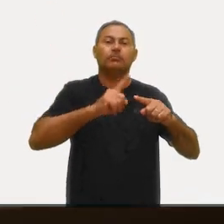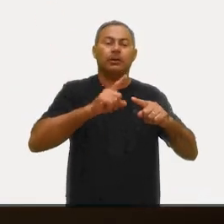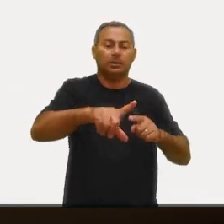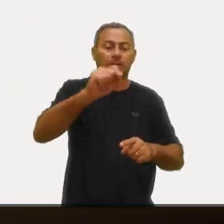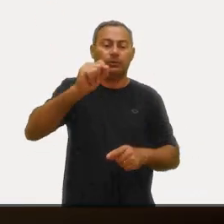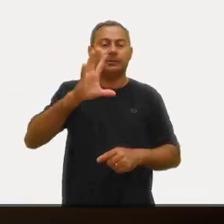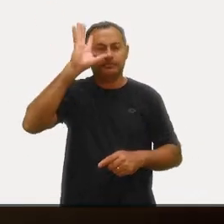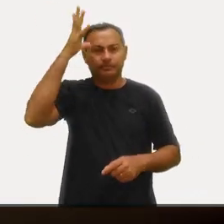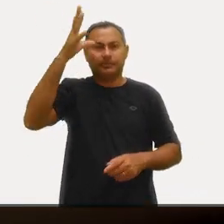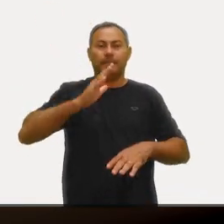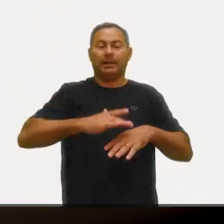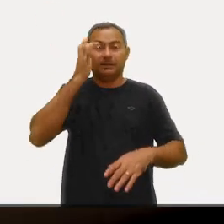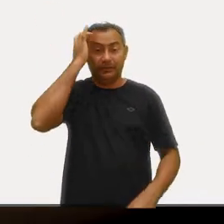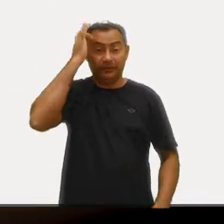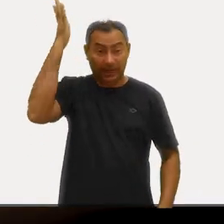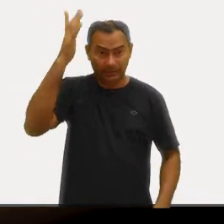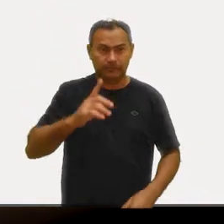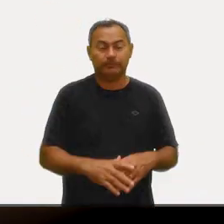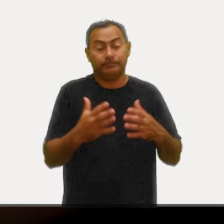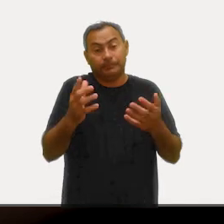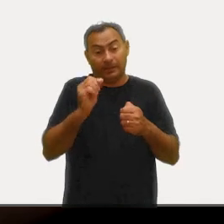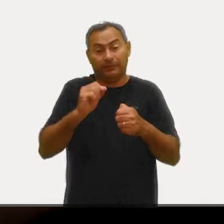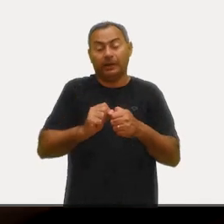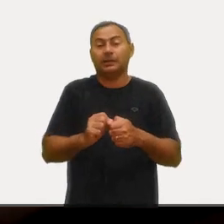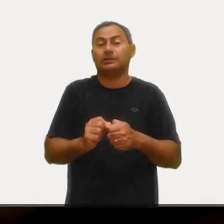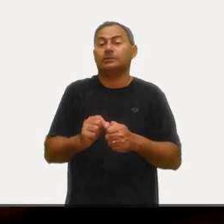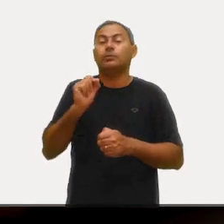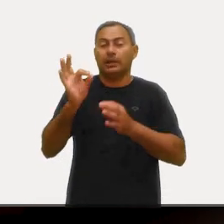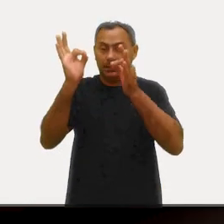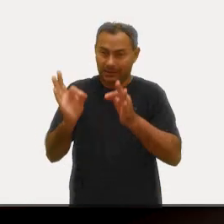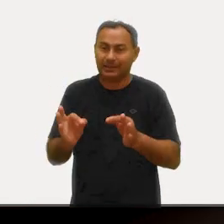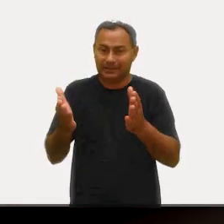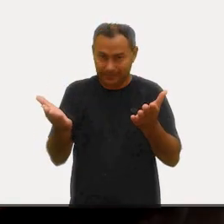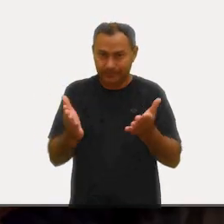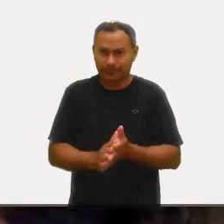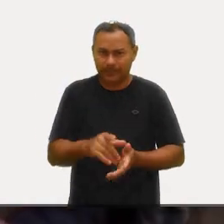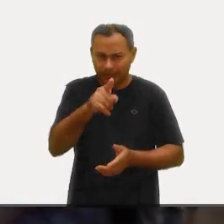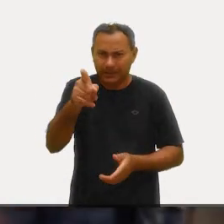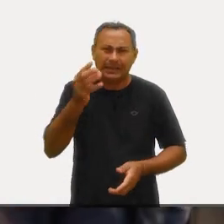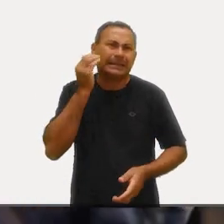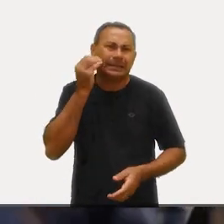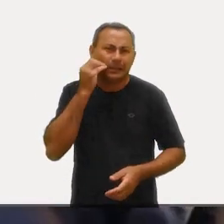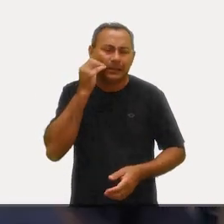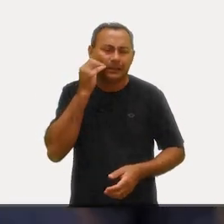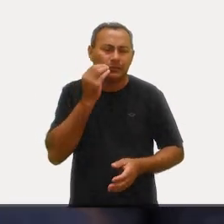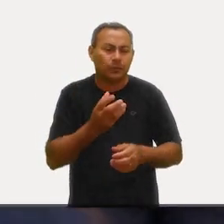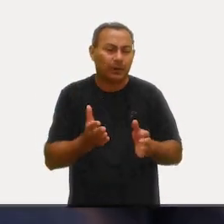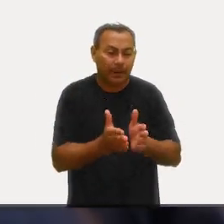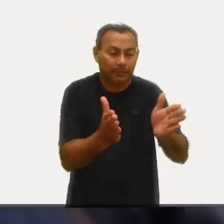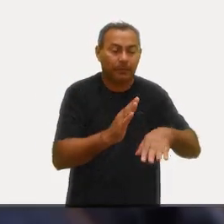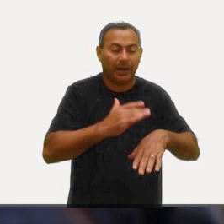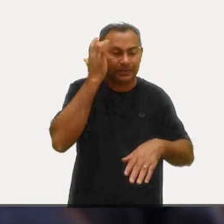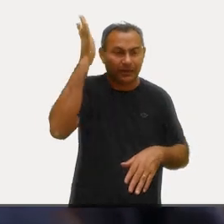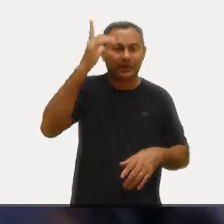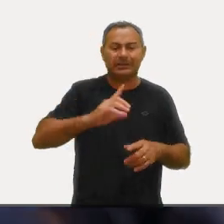problemas porque escolheu tomar a decisão mais fácil ao invés de fazer o que é certo. Todos estão tentando o caminho mais